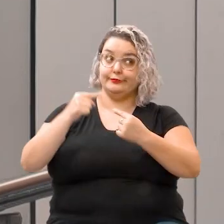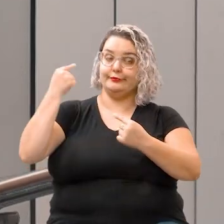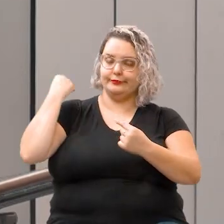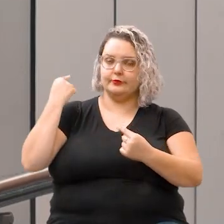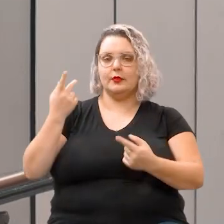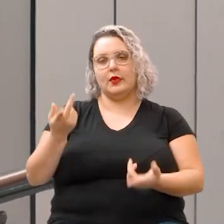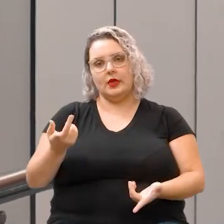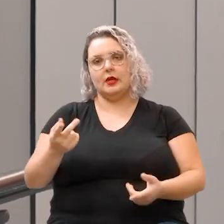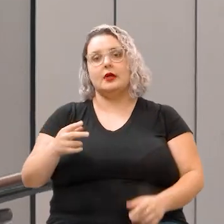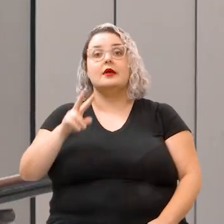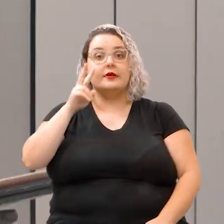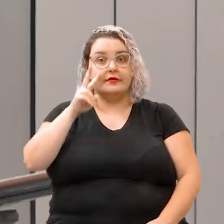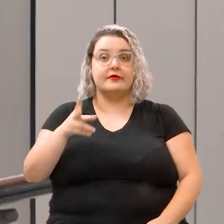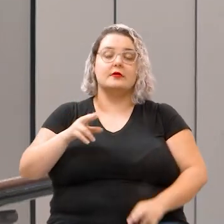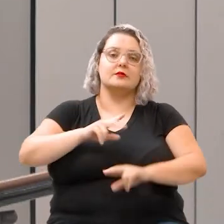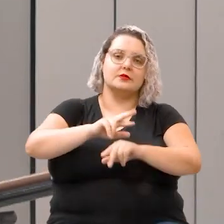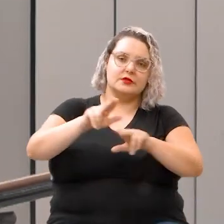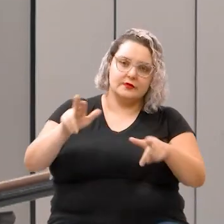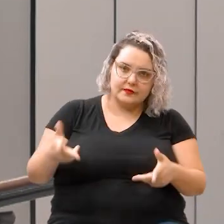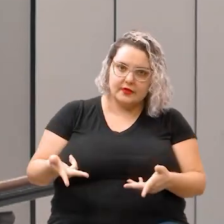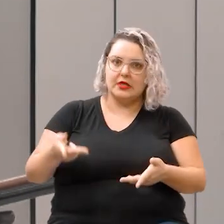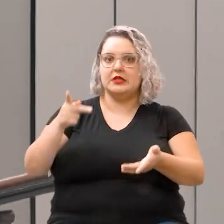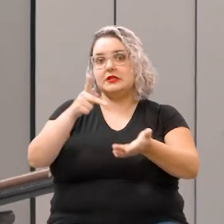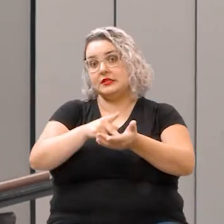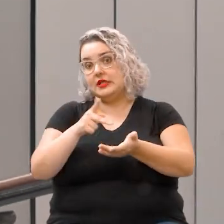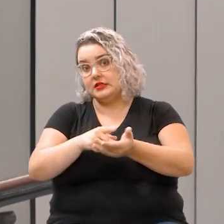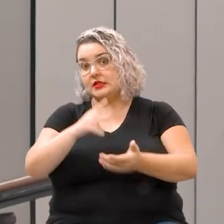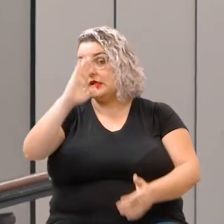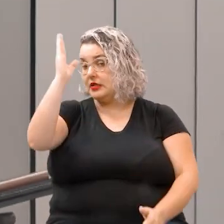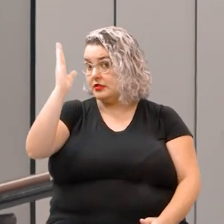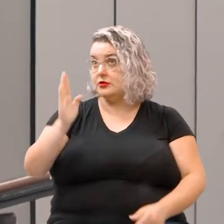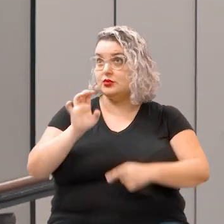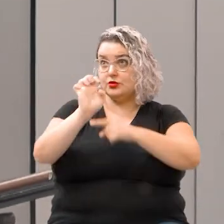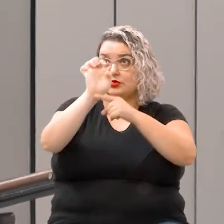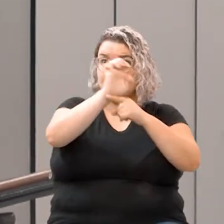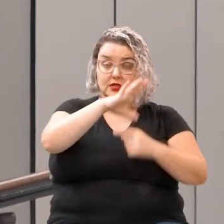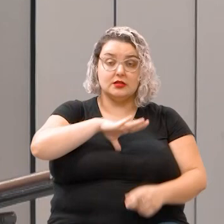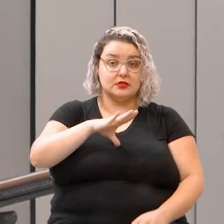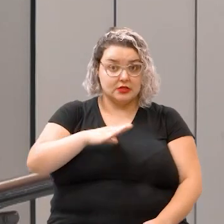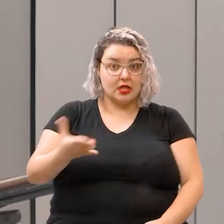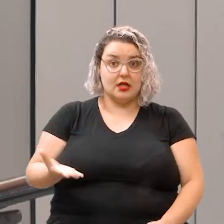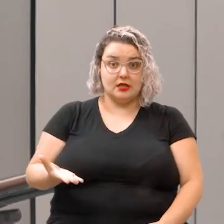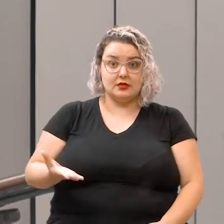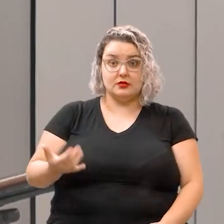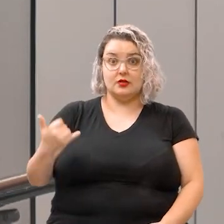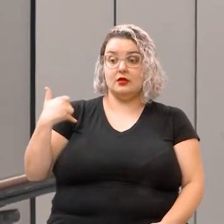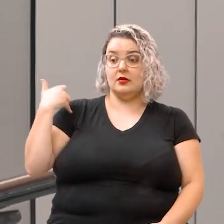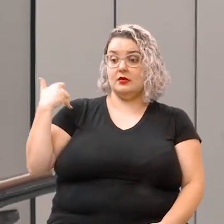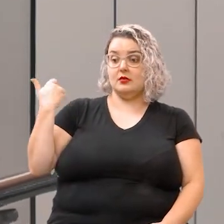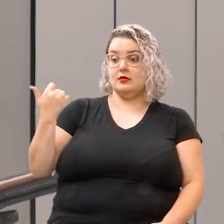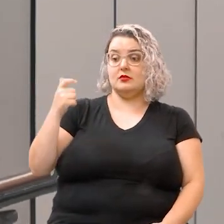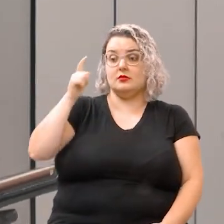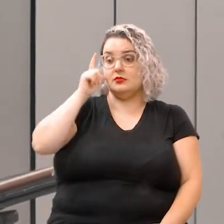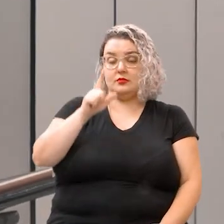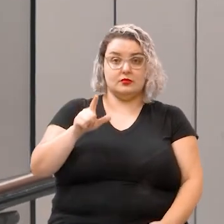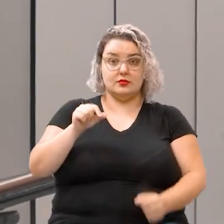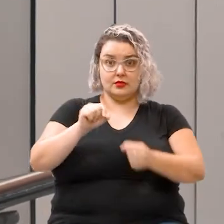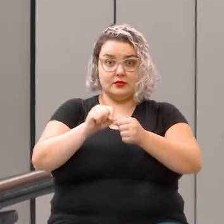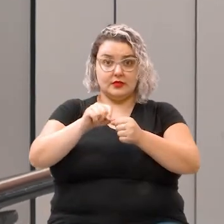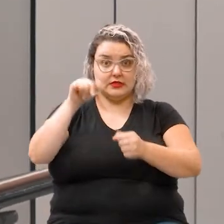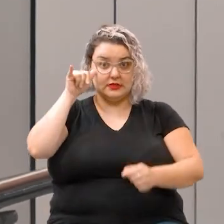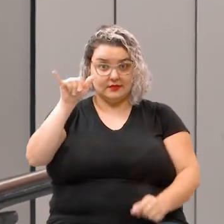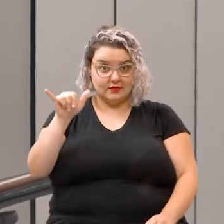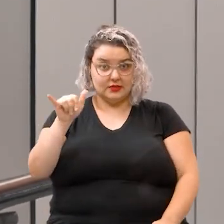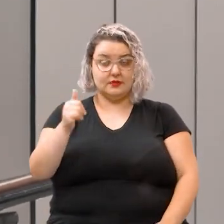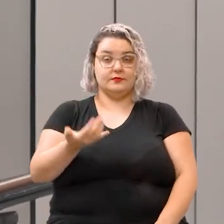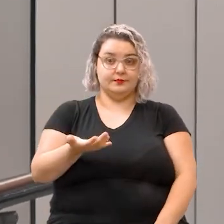é realidade em vários municípios brasileiros, que a partir de uma certa idade a pessoa não conseguiu fazer a